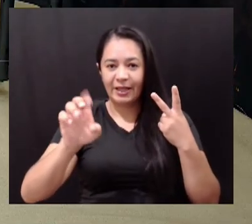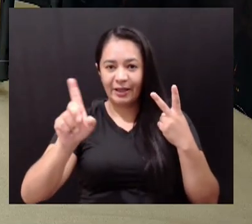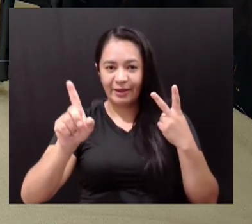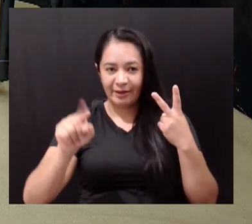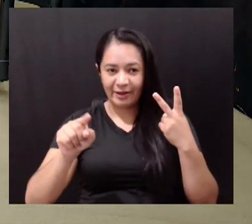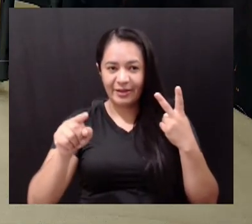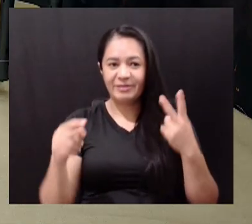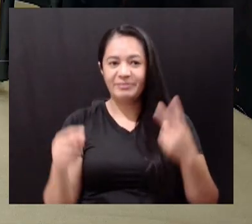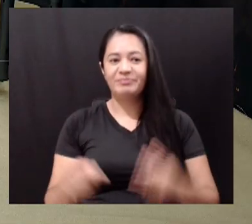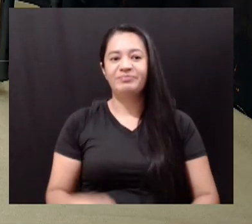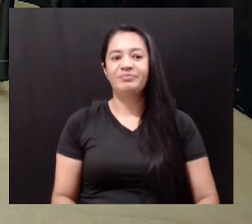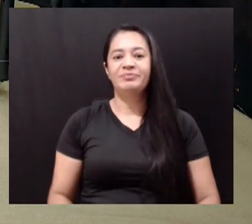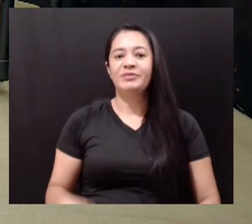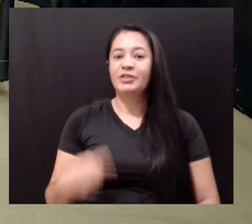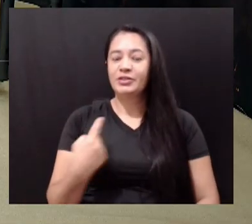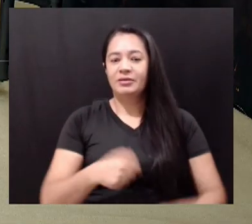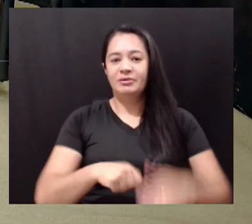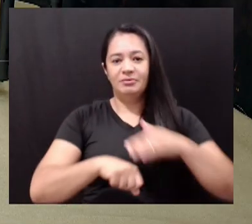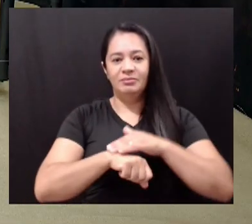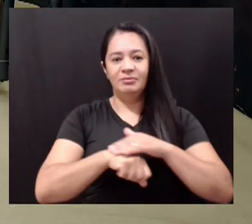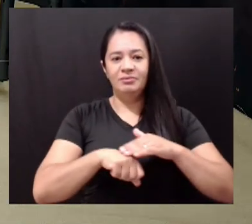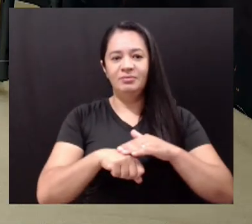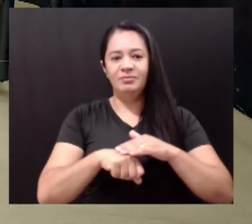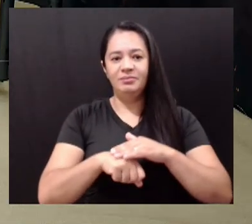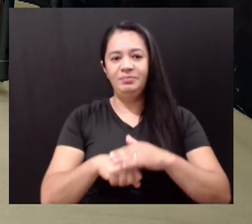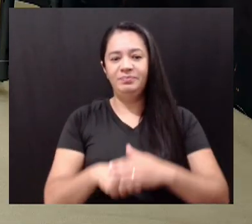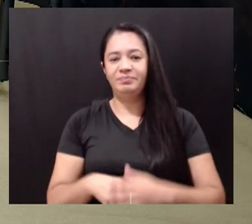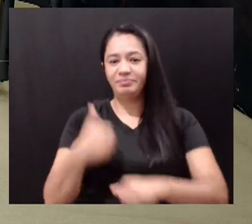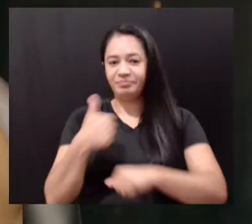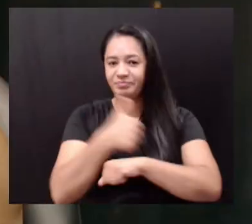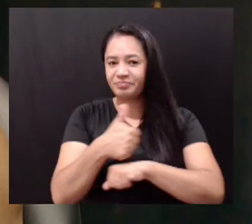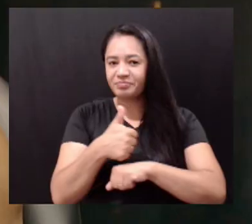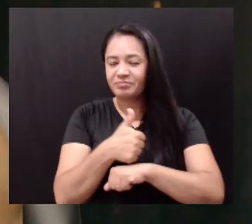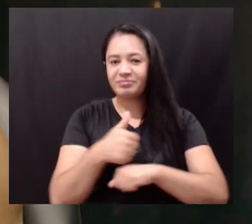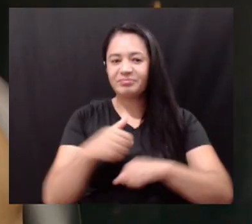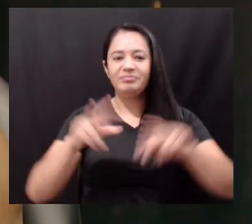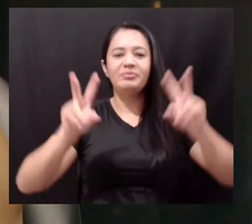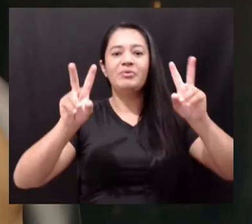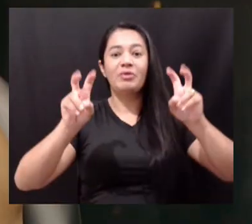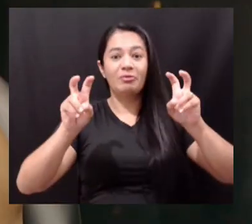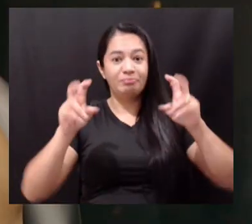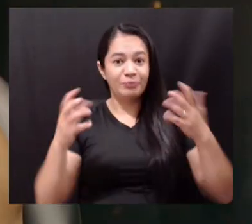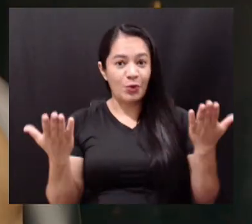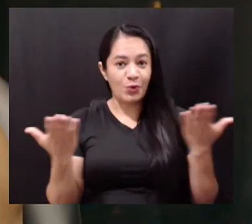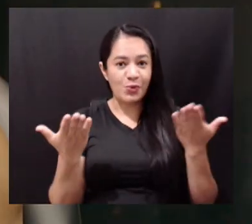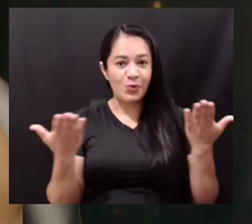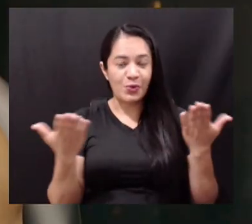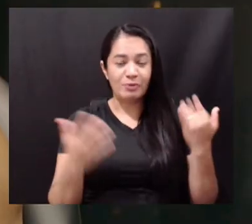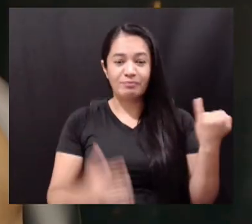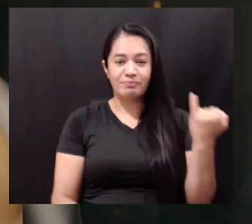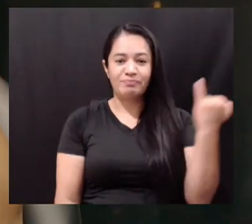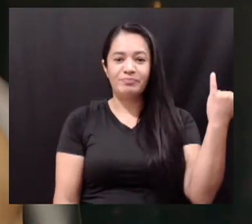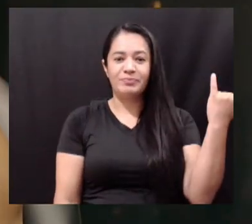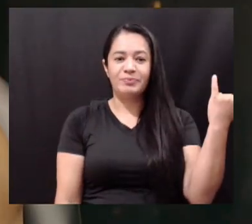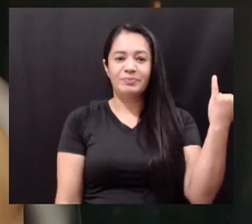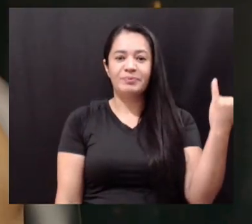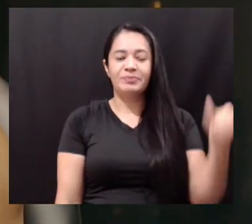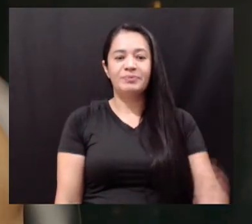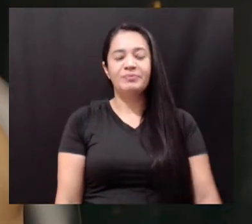gente conversa com os nossos profissionais para falar sobre este assunto tão interessante, né? Para entender